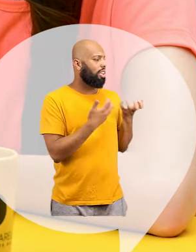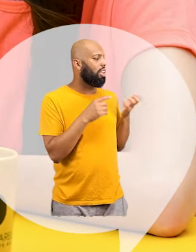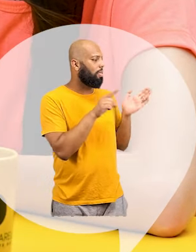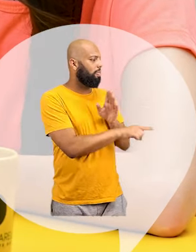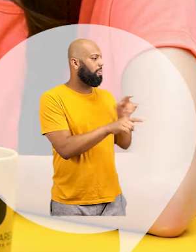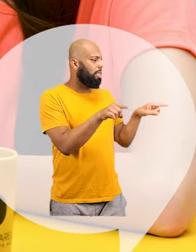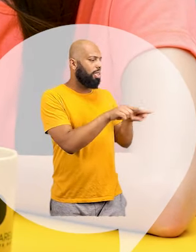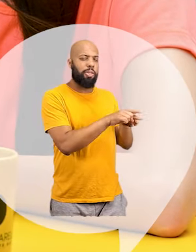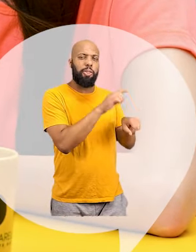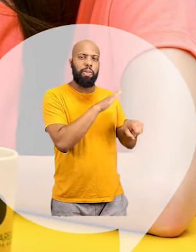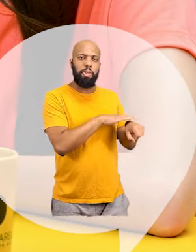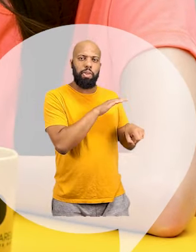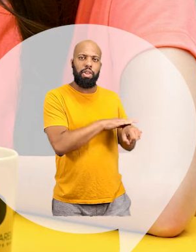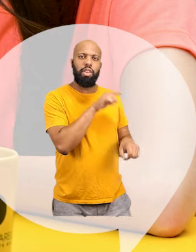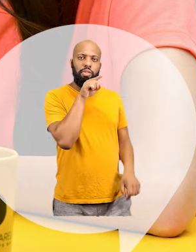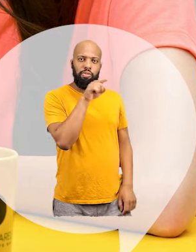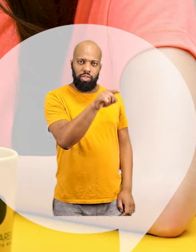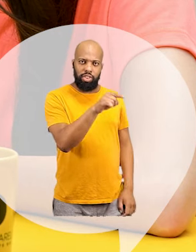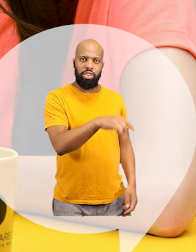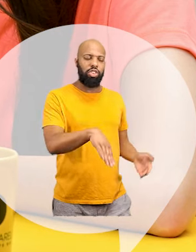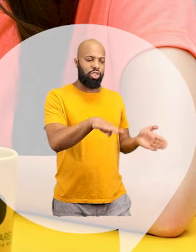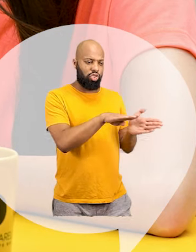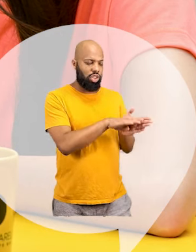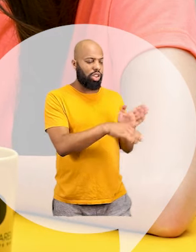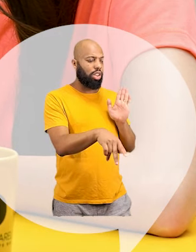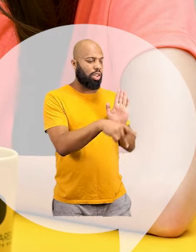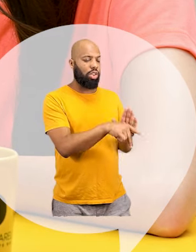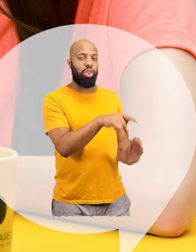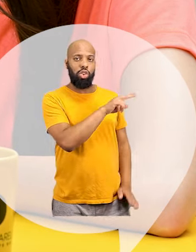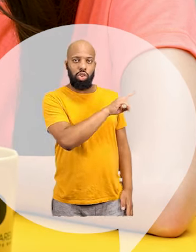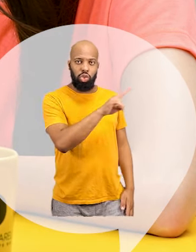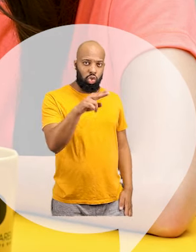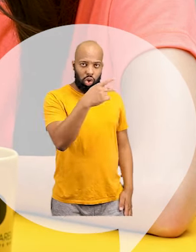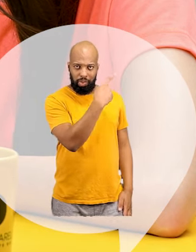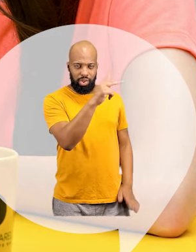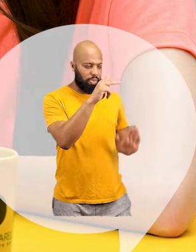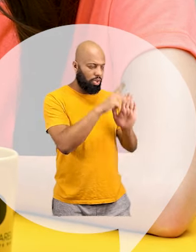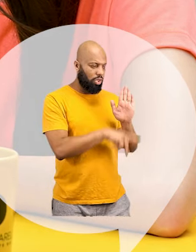perguntar ali do momento em que você chega no nome do projeto